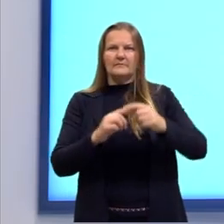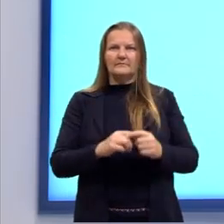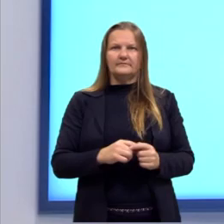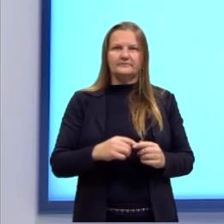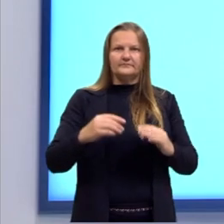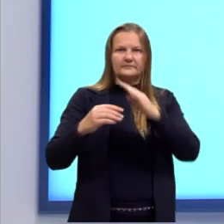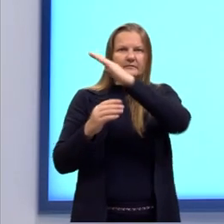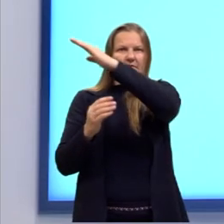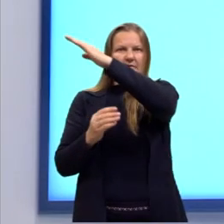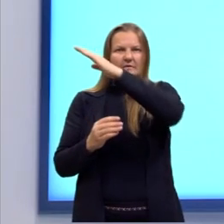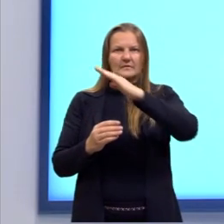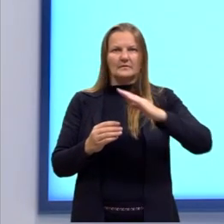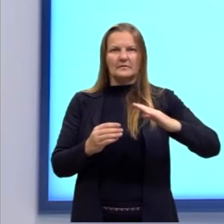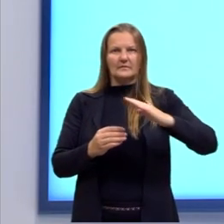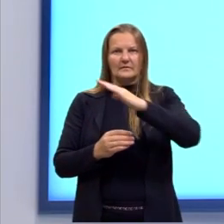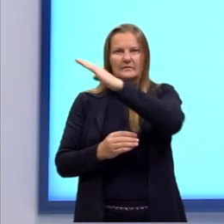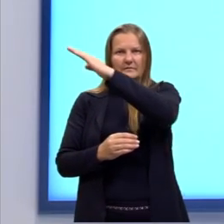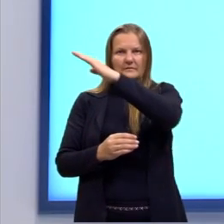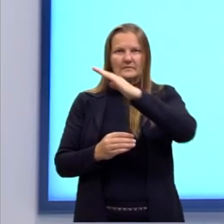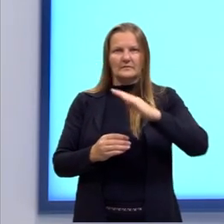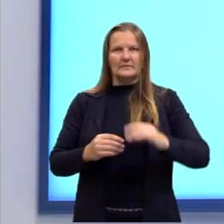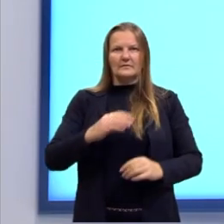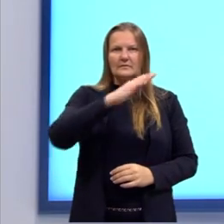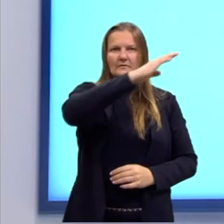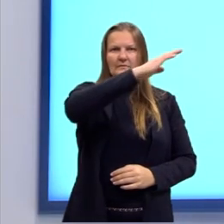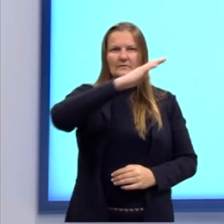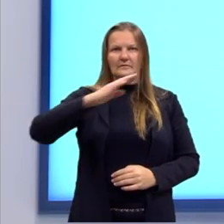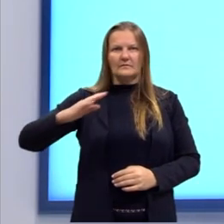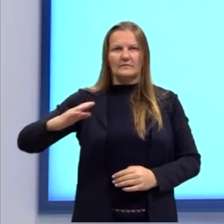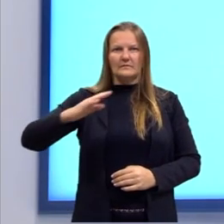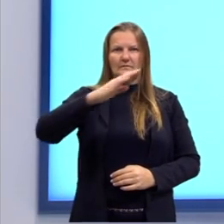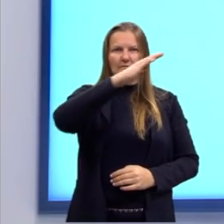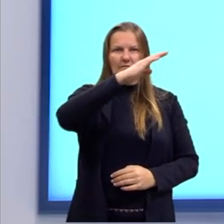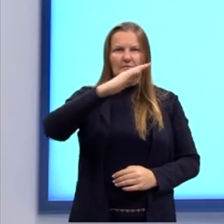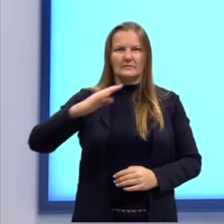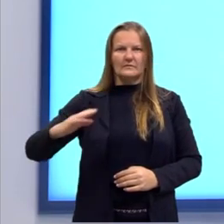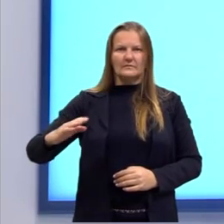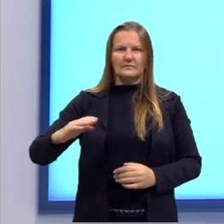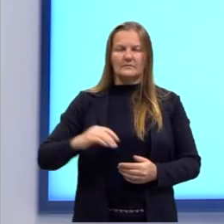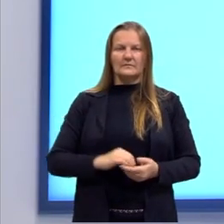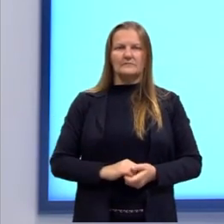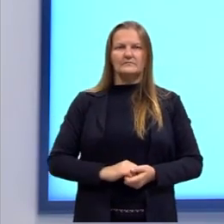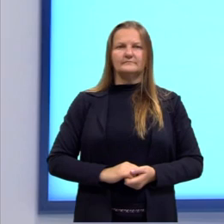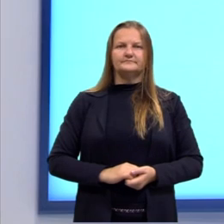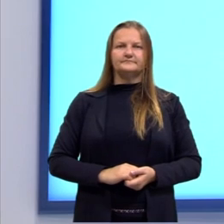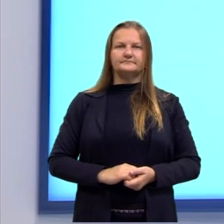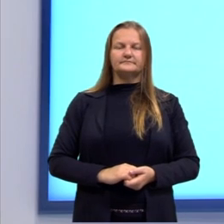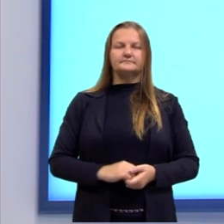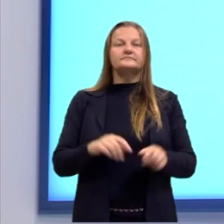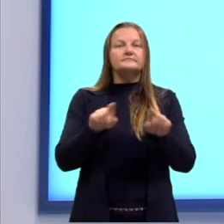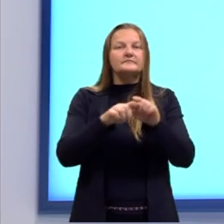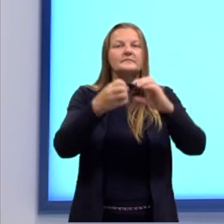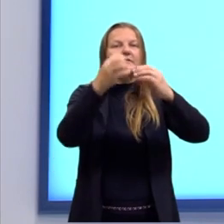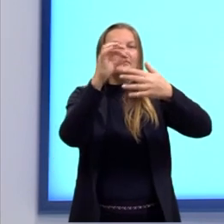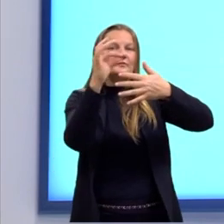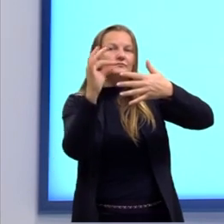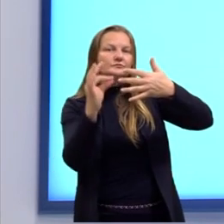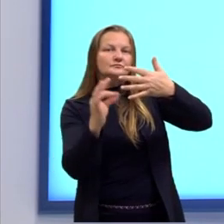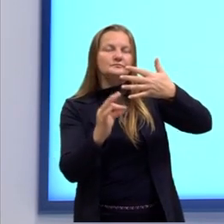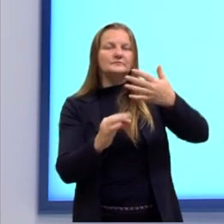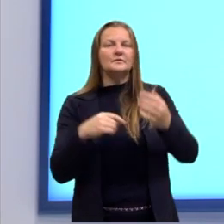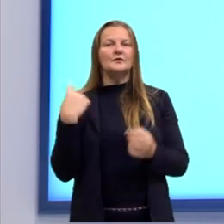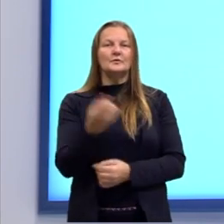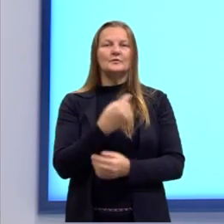temos aqui é diagonal b d e e diagonal assim tá então esses são os elementos que nós